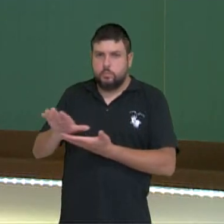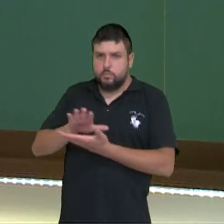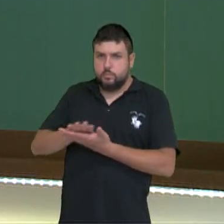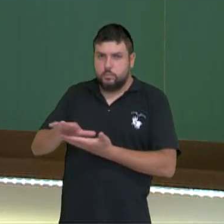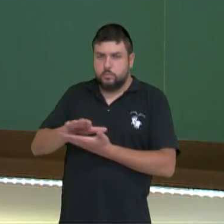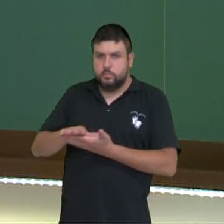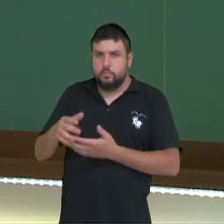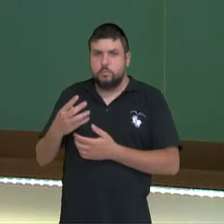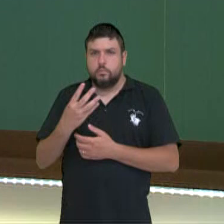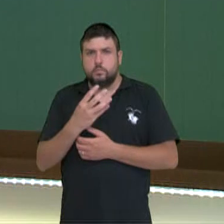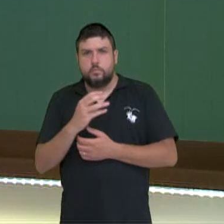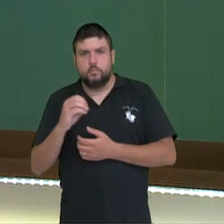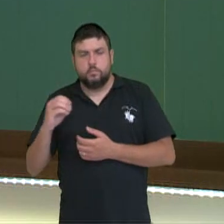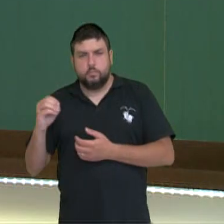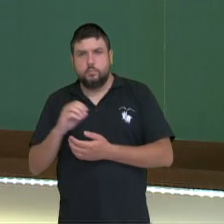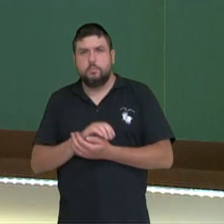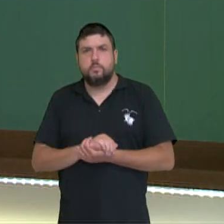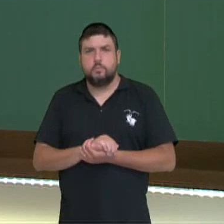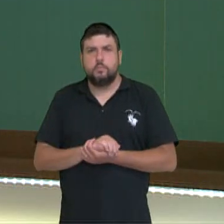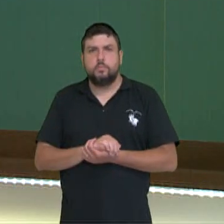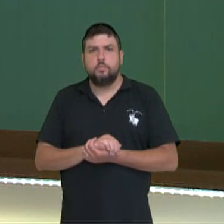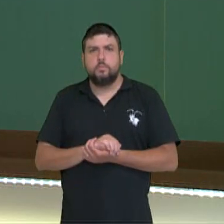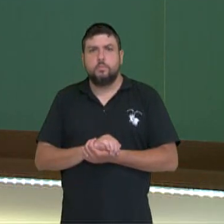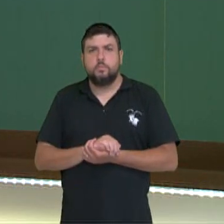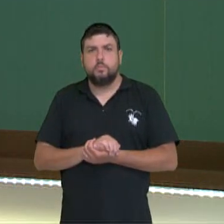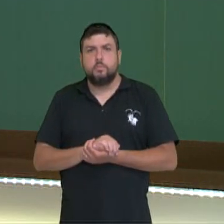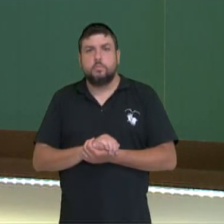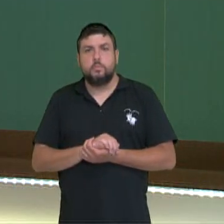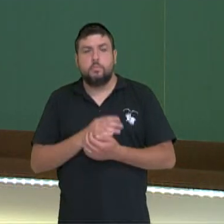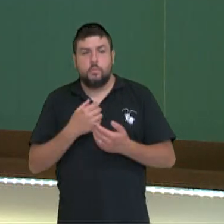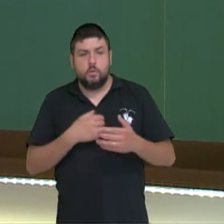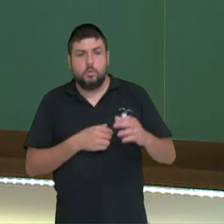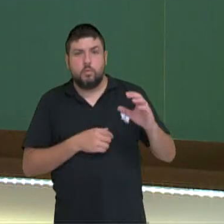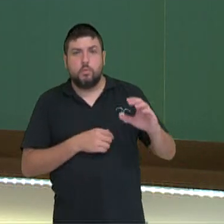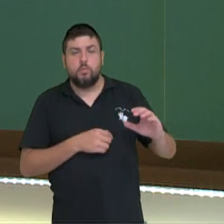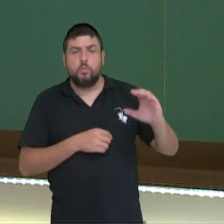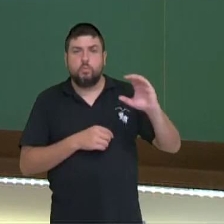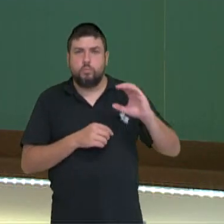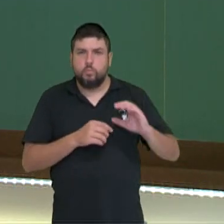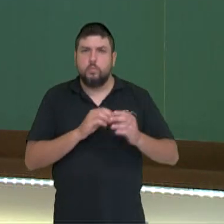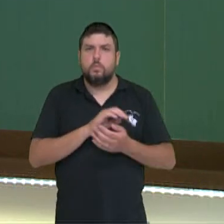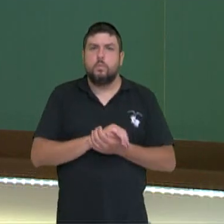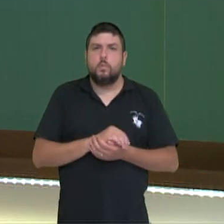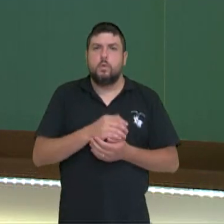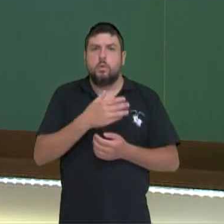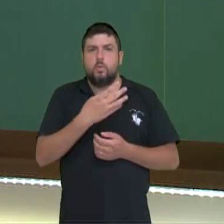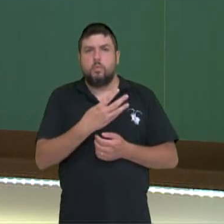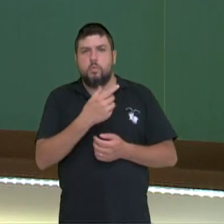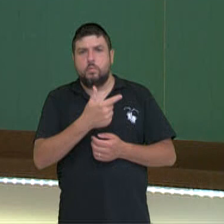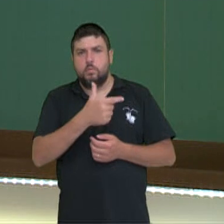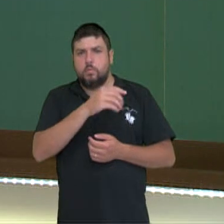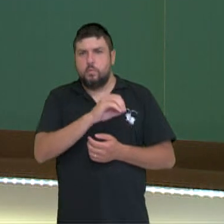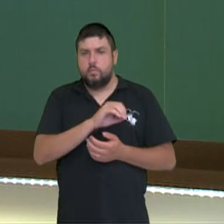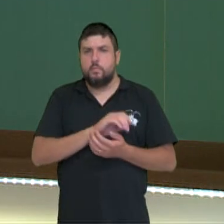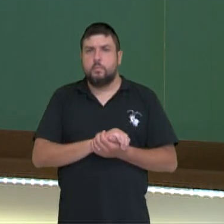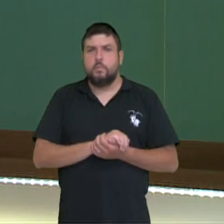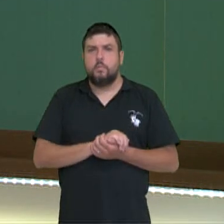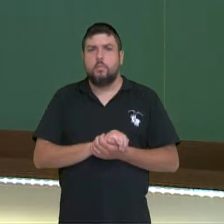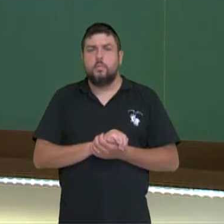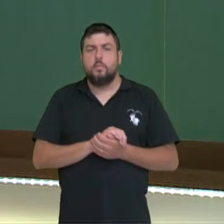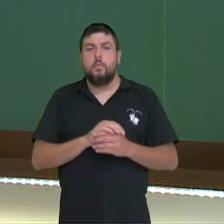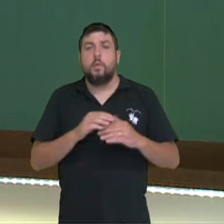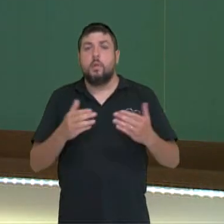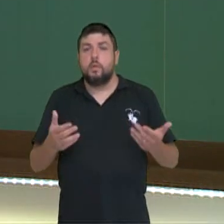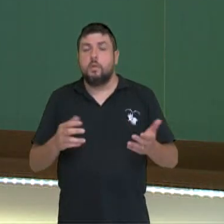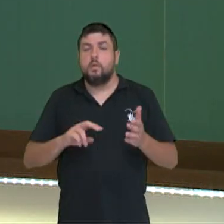são 400 por mês. E as receitas é quanto ela ganha, é 420. Então, quer dizer